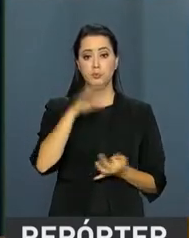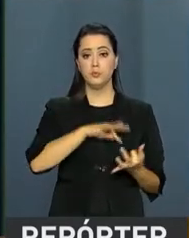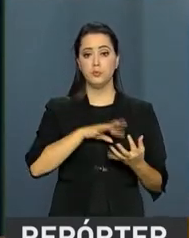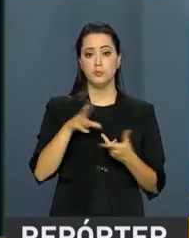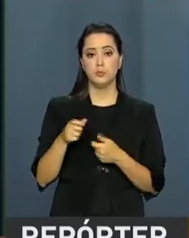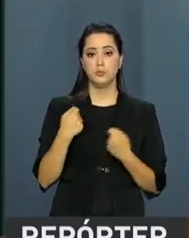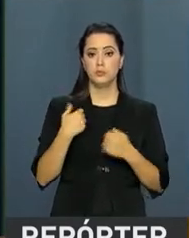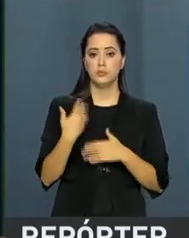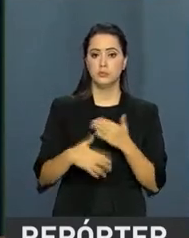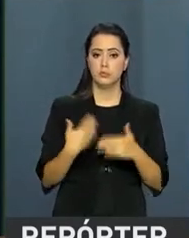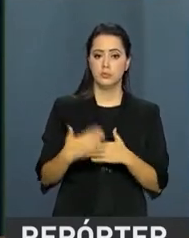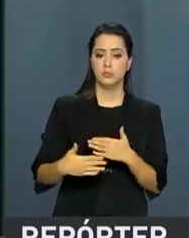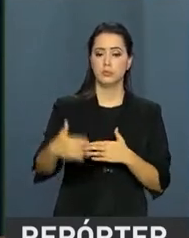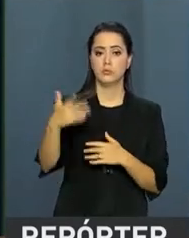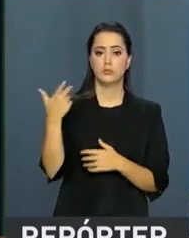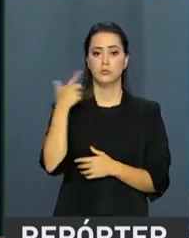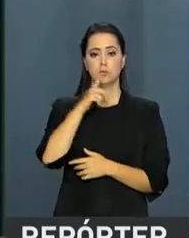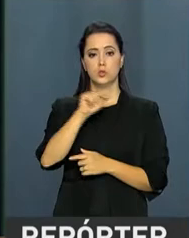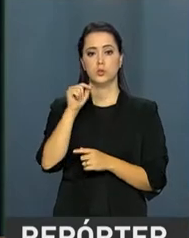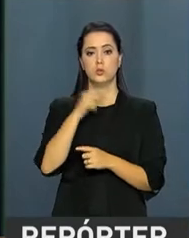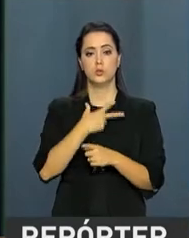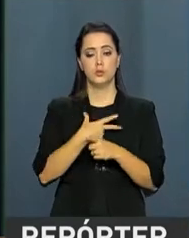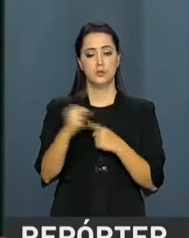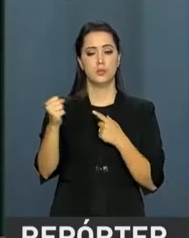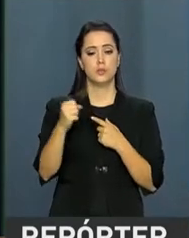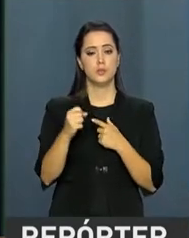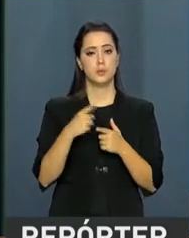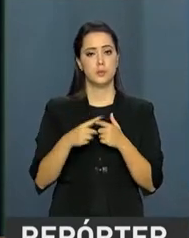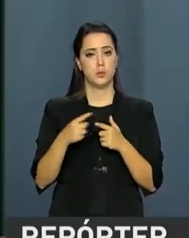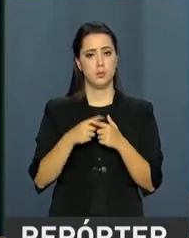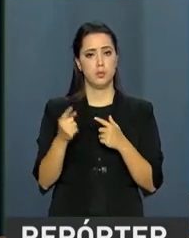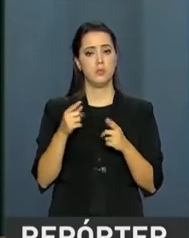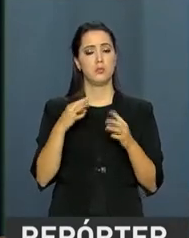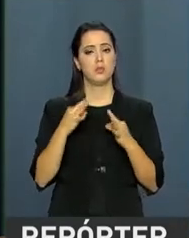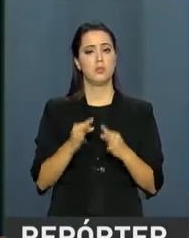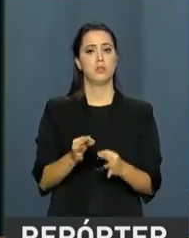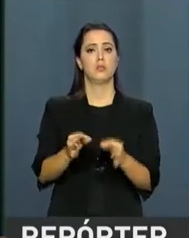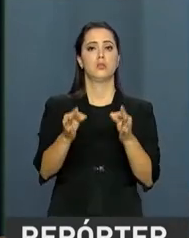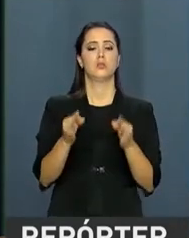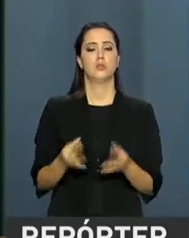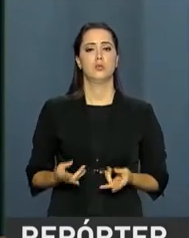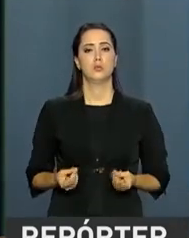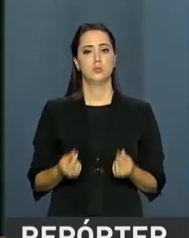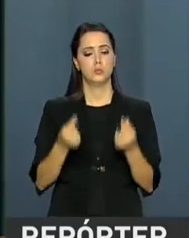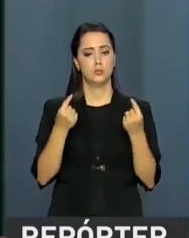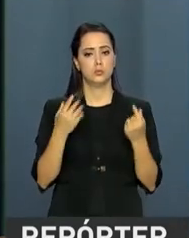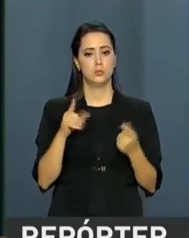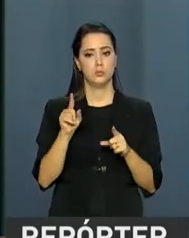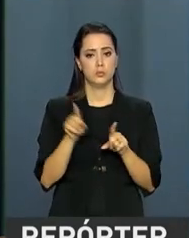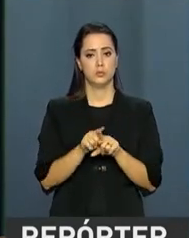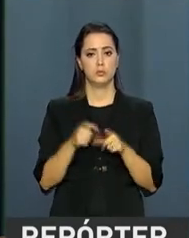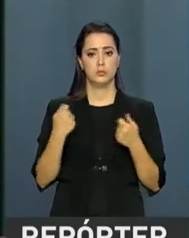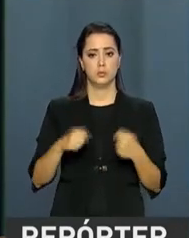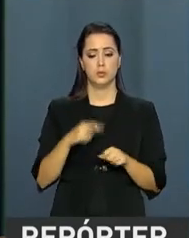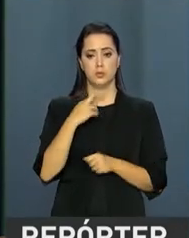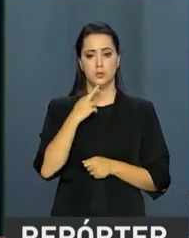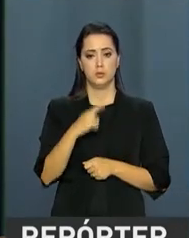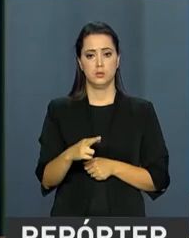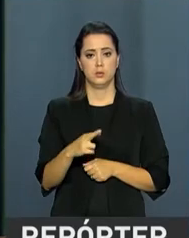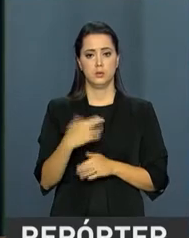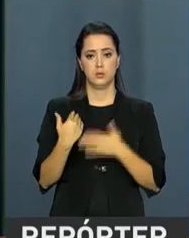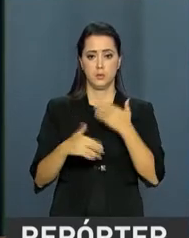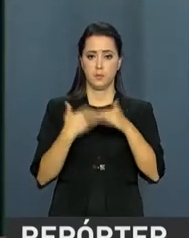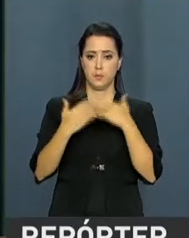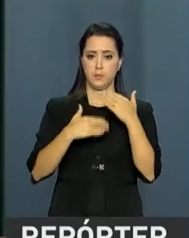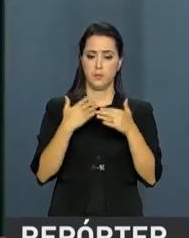e de superação de gargalos tecnológicos comerciais e financeiros deve resultar em aumento